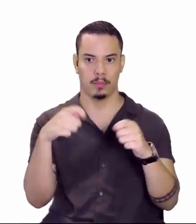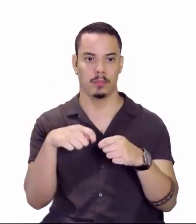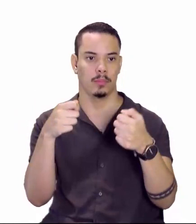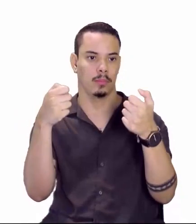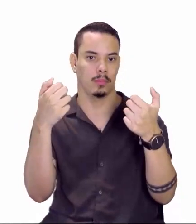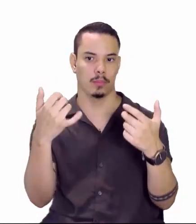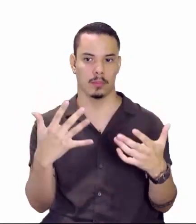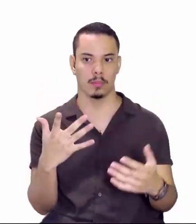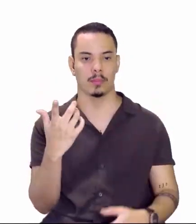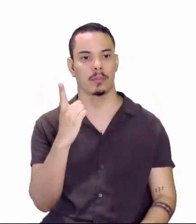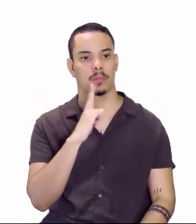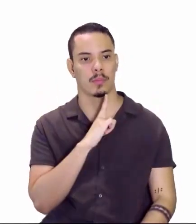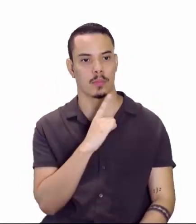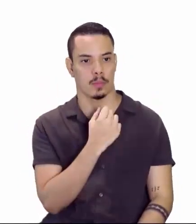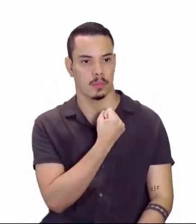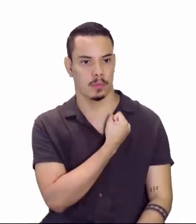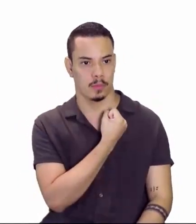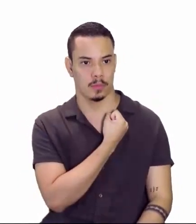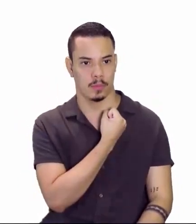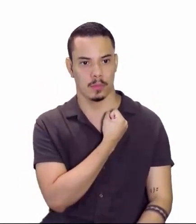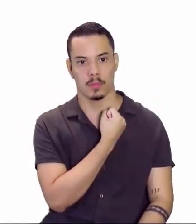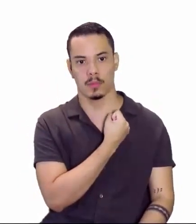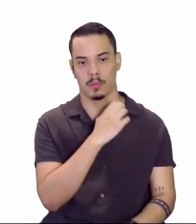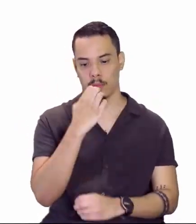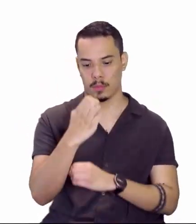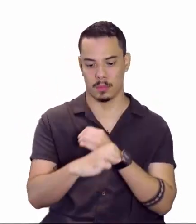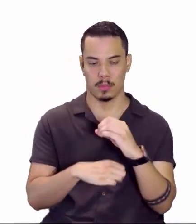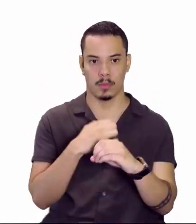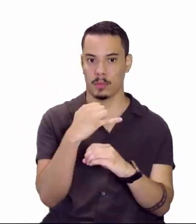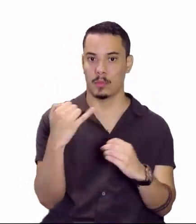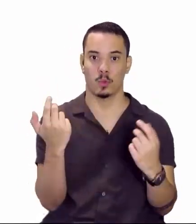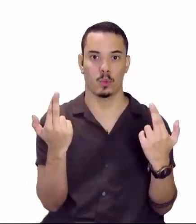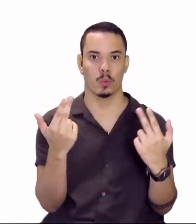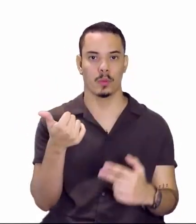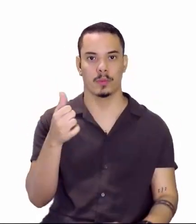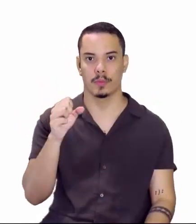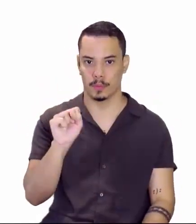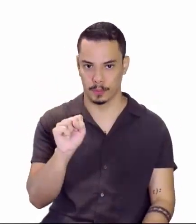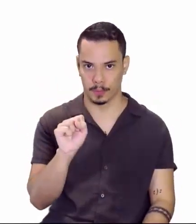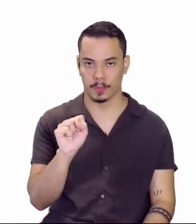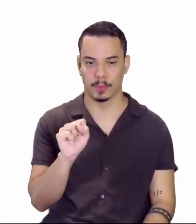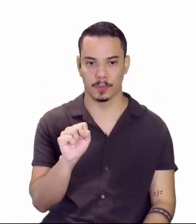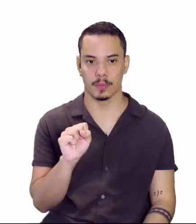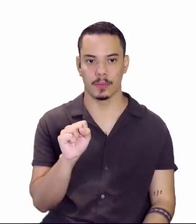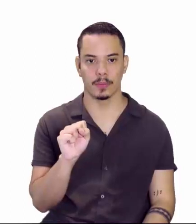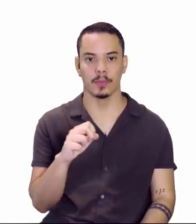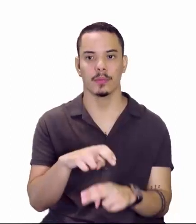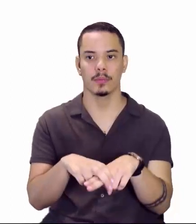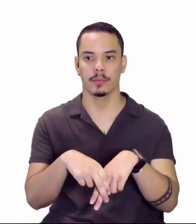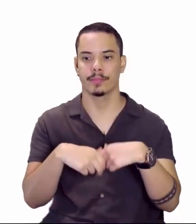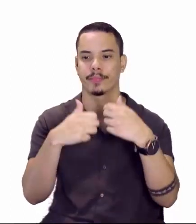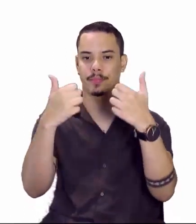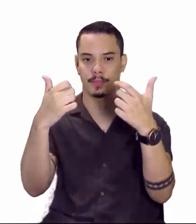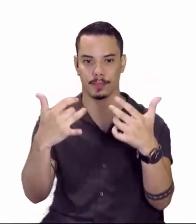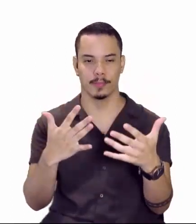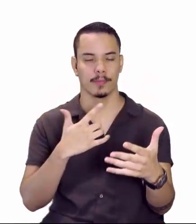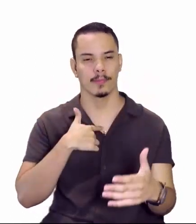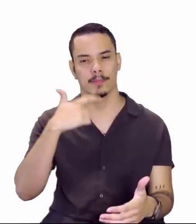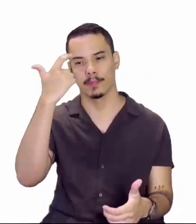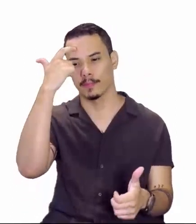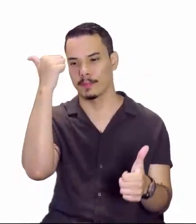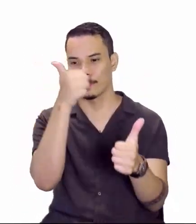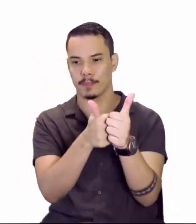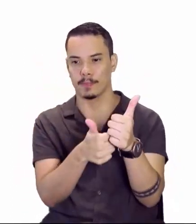afirmar que ele tem o número de elétrons igual a 18. Então, aí, refazendo o meu